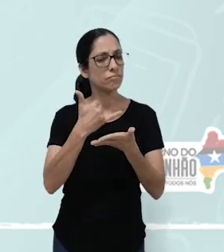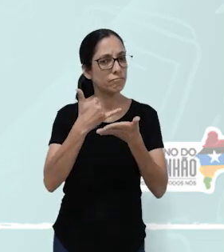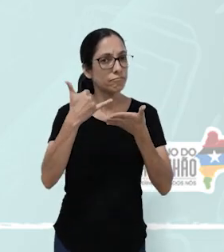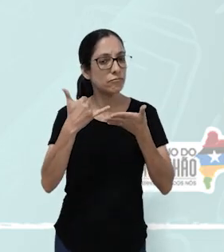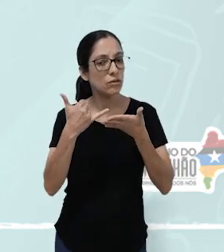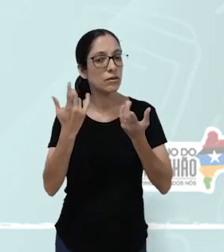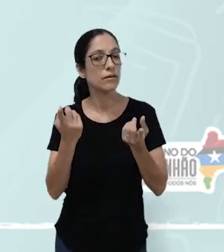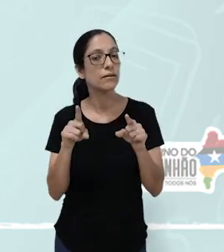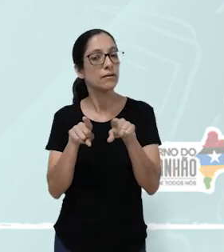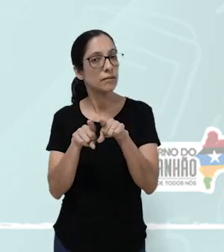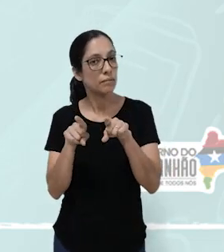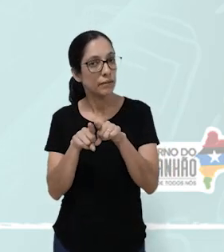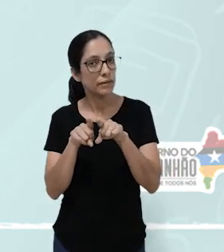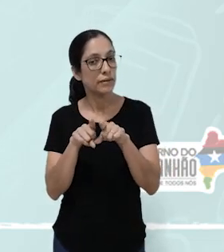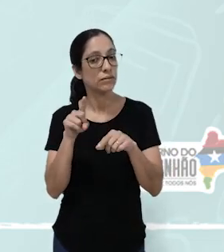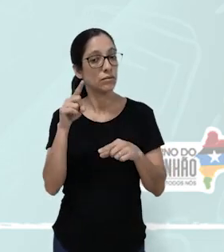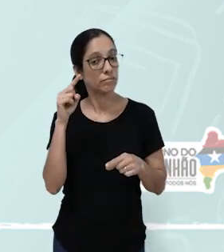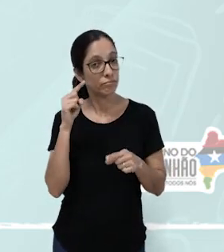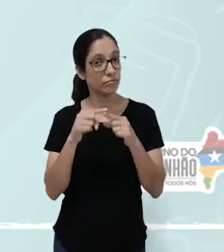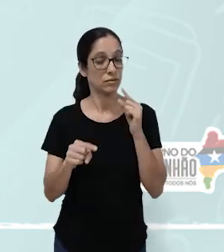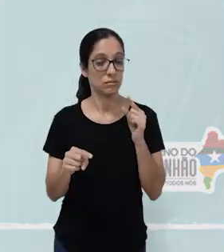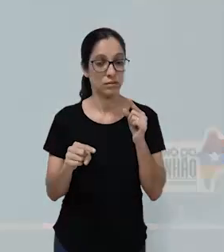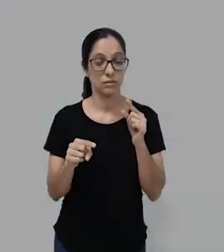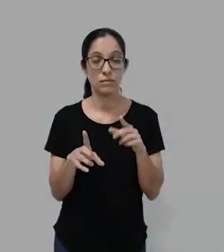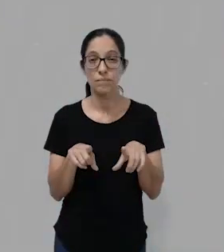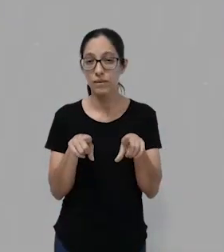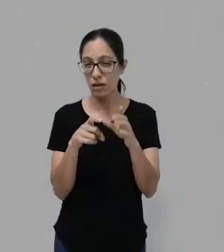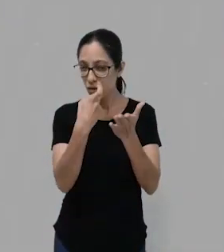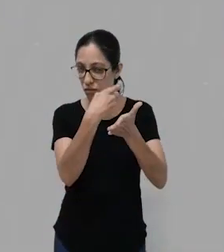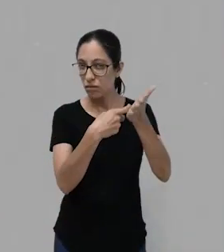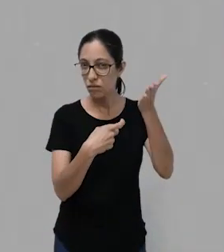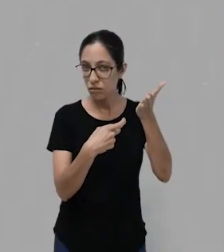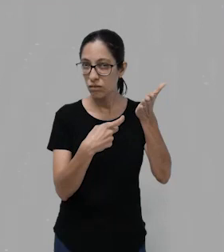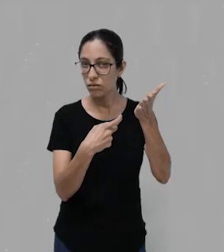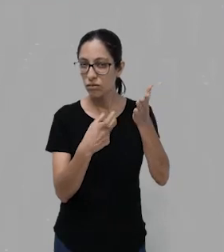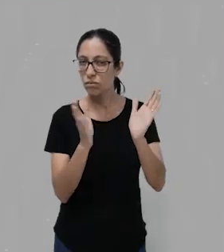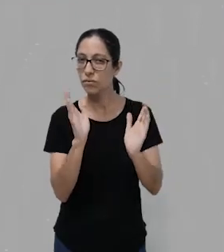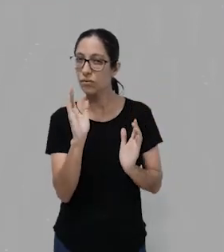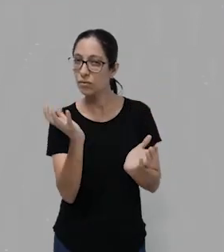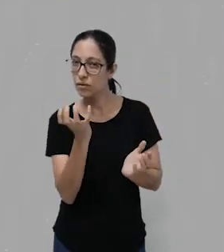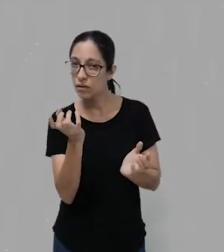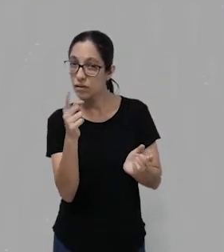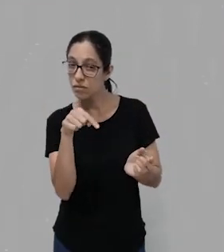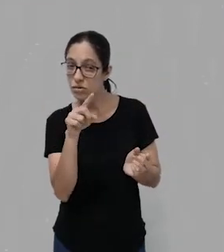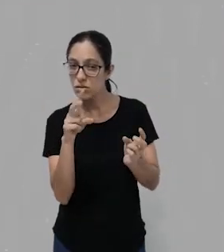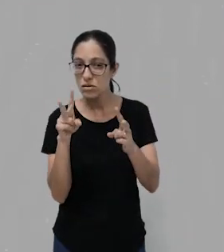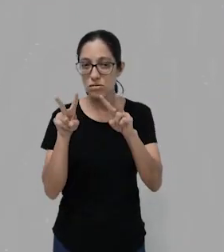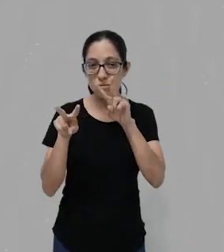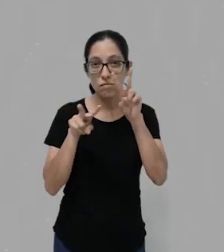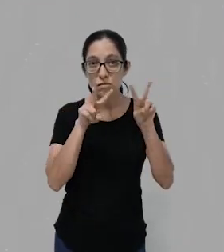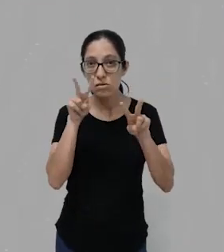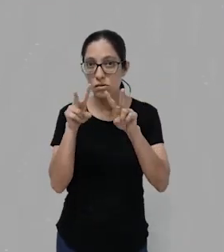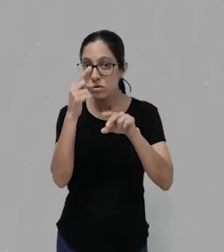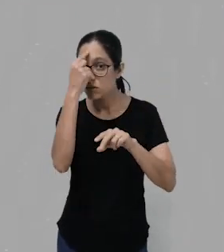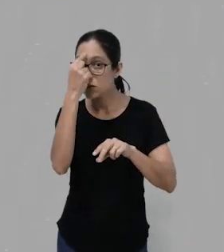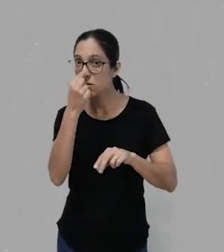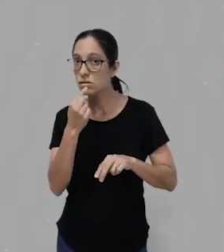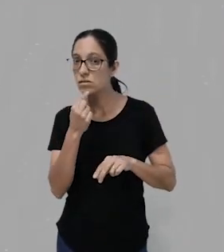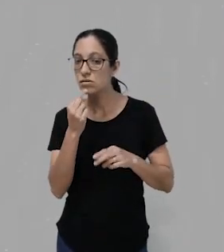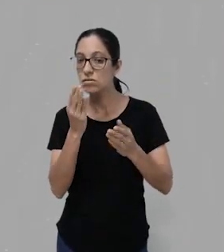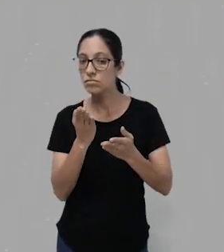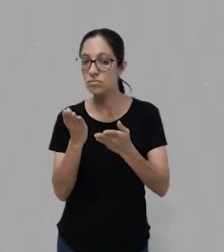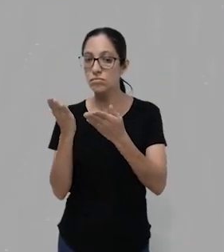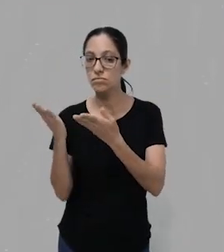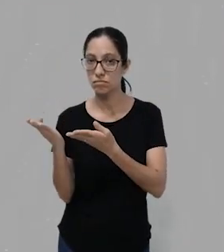sua contraindicação. Além do texto, galerinha, eu quero que vocês foquem, que vocês visualizem essa imagem.